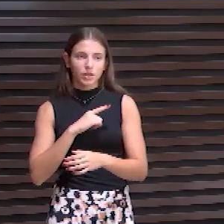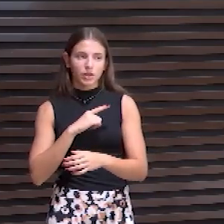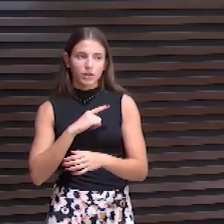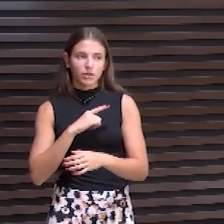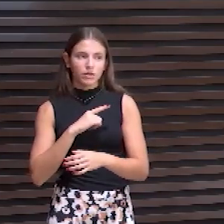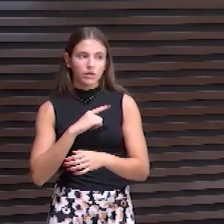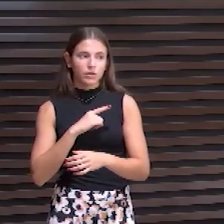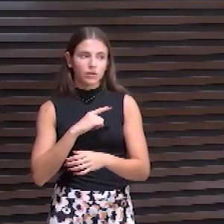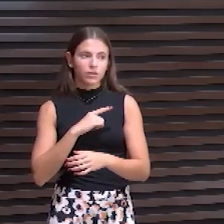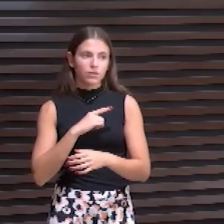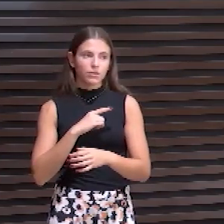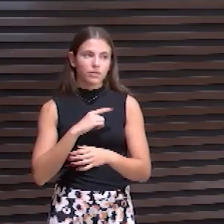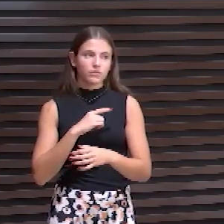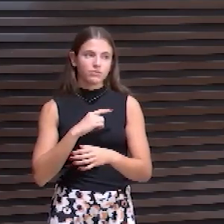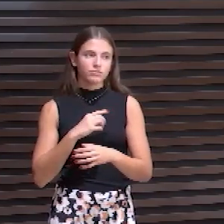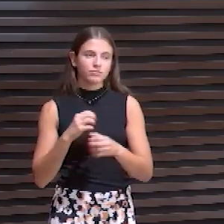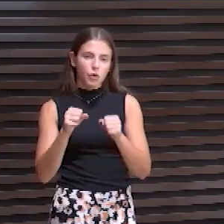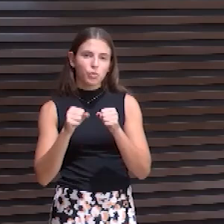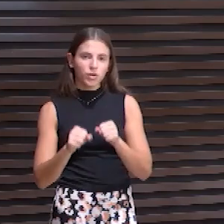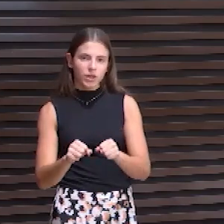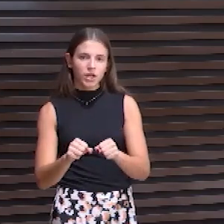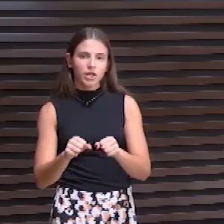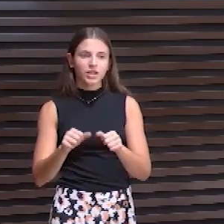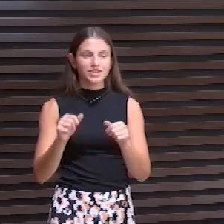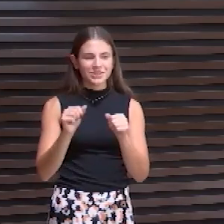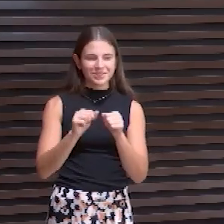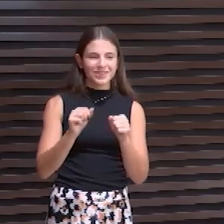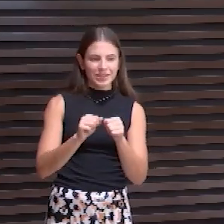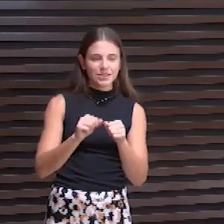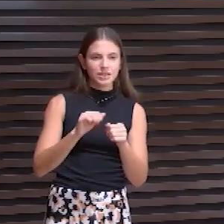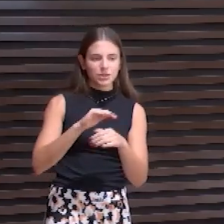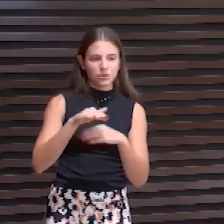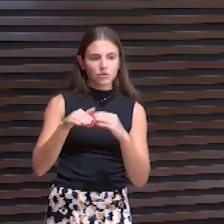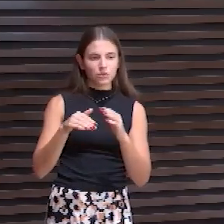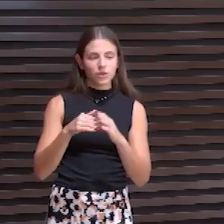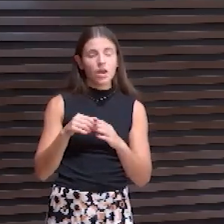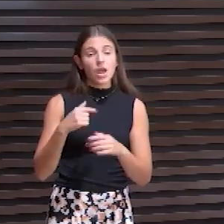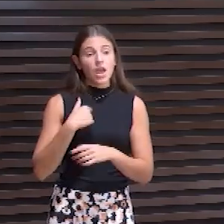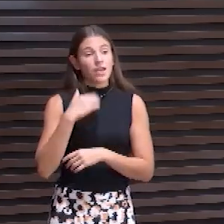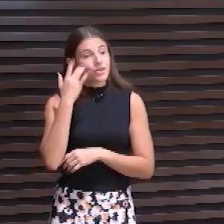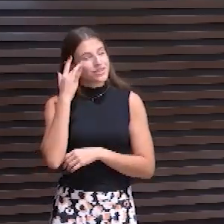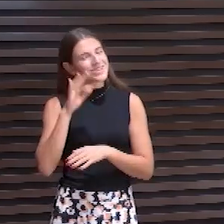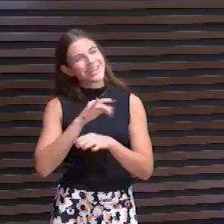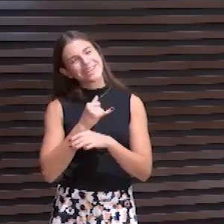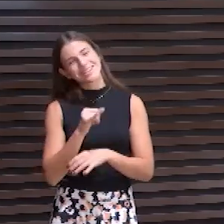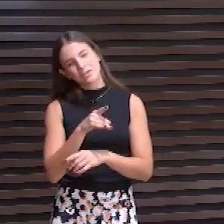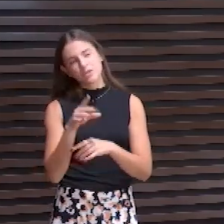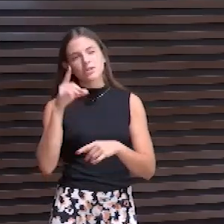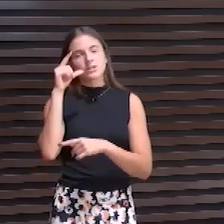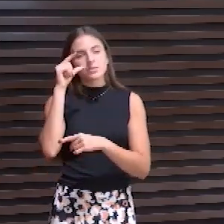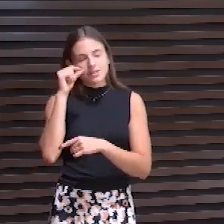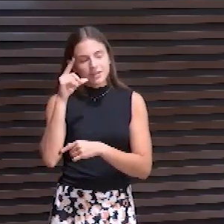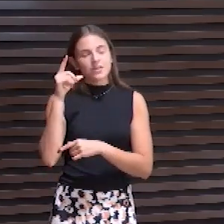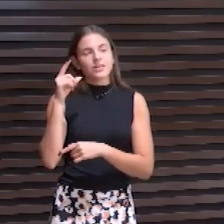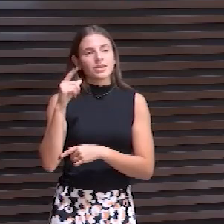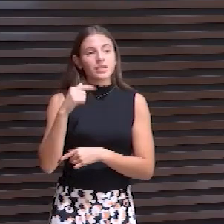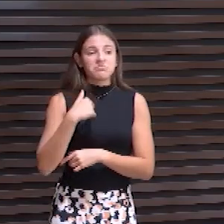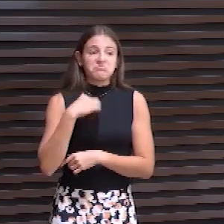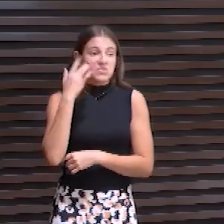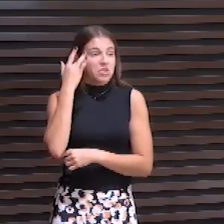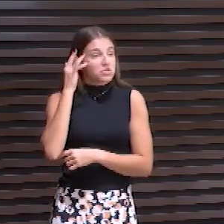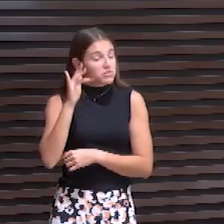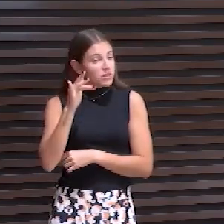por causa da festa de ontem. Eu não sei se vocês estão cansados, se estão achando bom, estão achando ruim. Eu não sei de nada